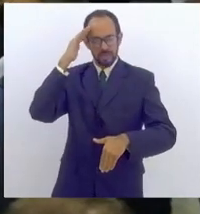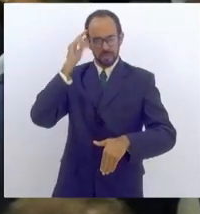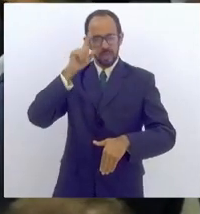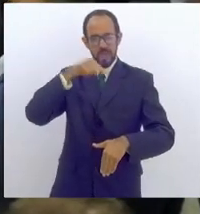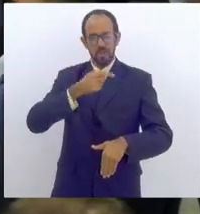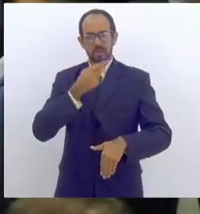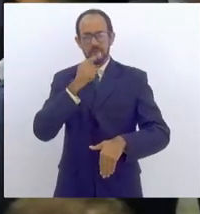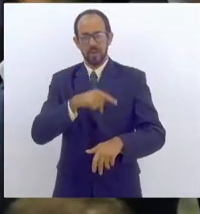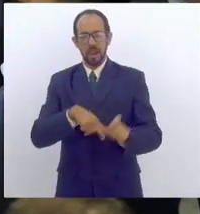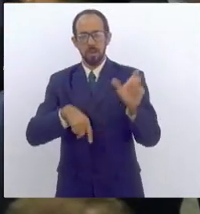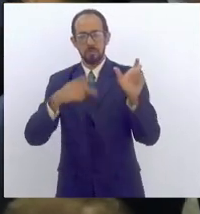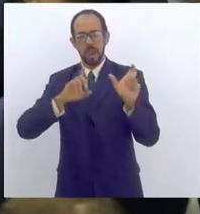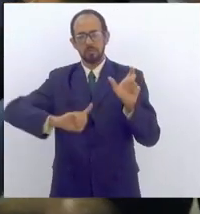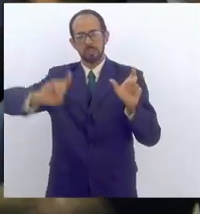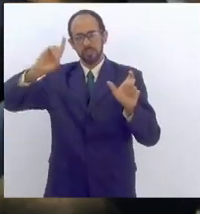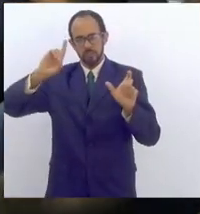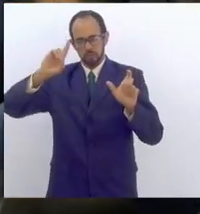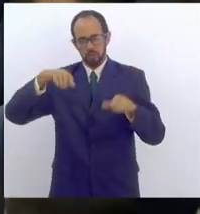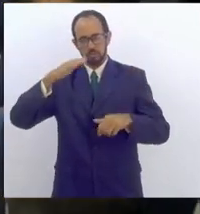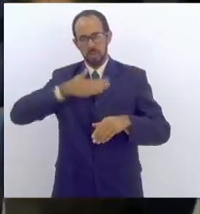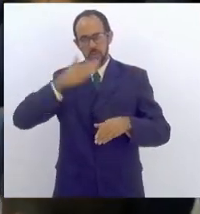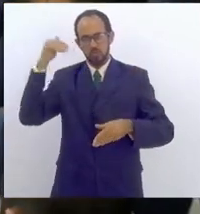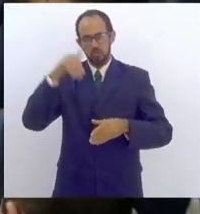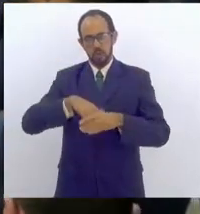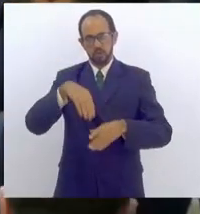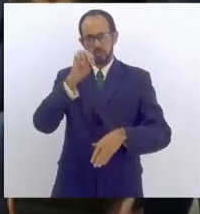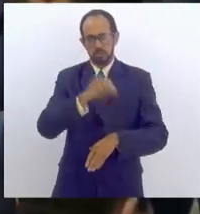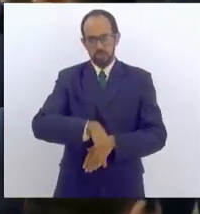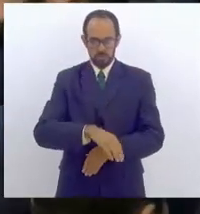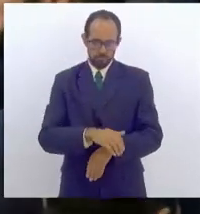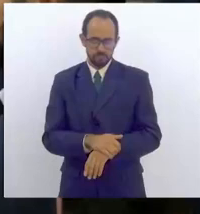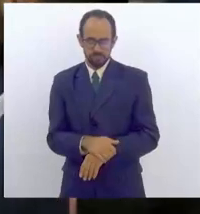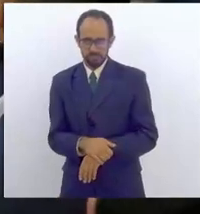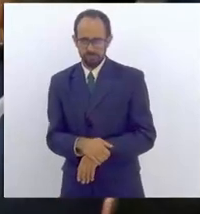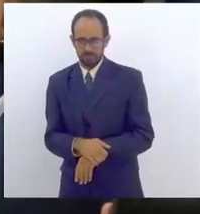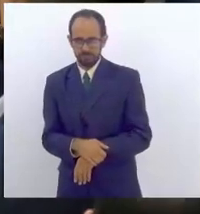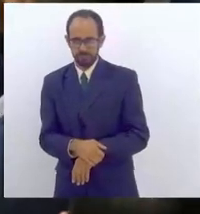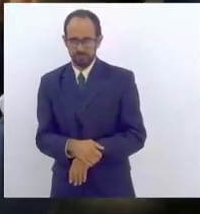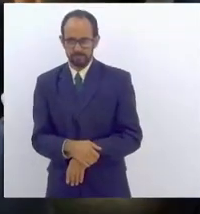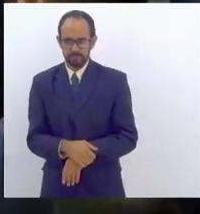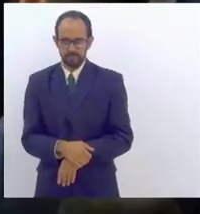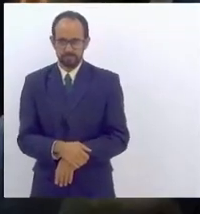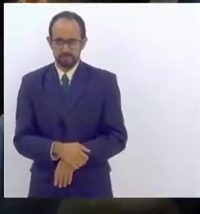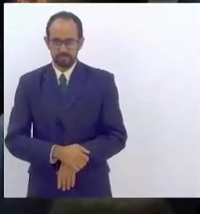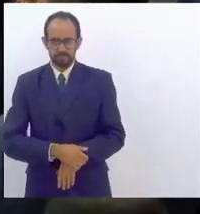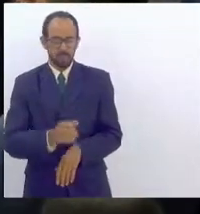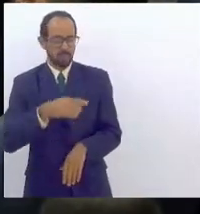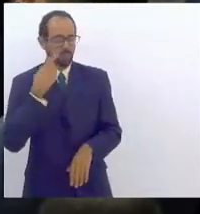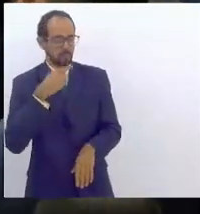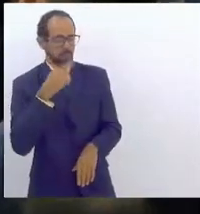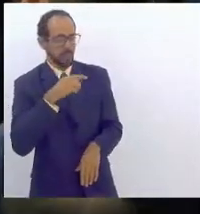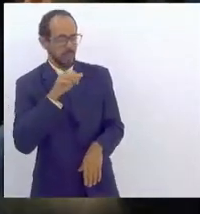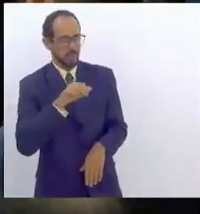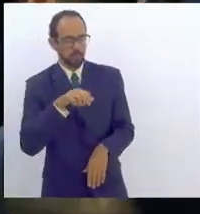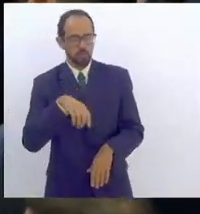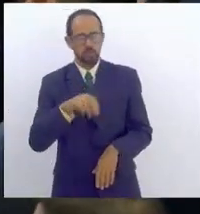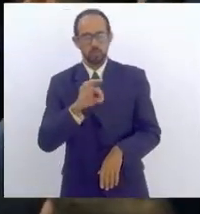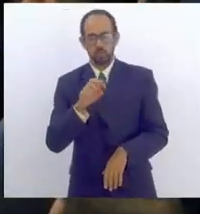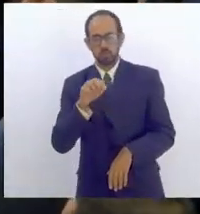Deus. Meu voto é sim. Bacelar! Deputado Otone de Paula vota